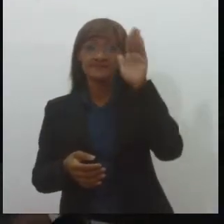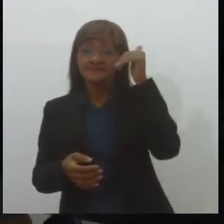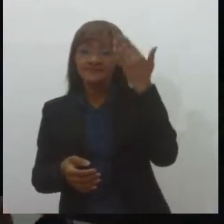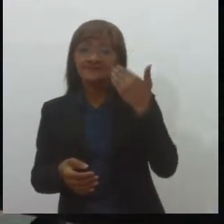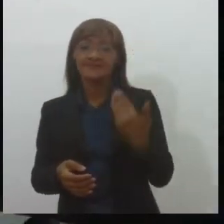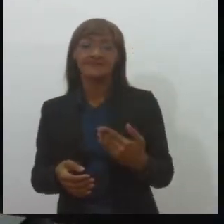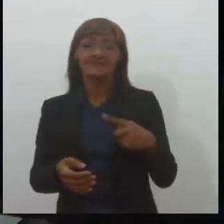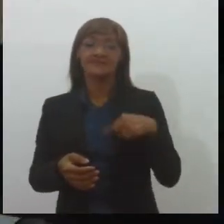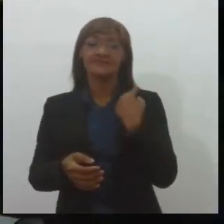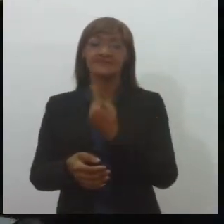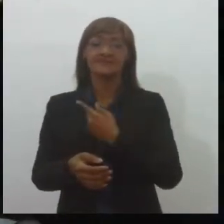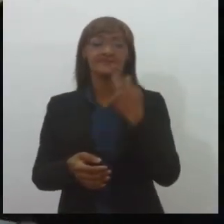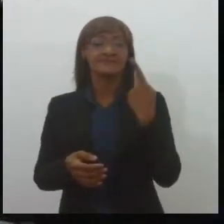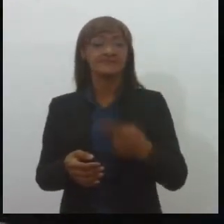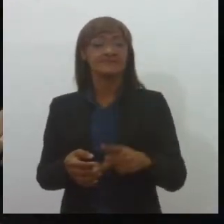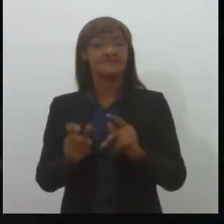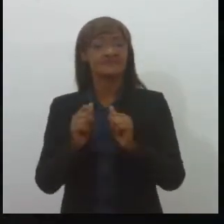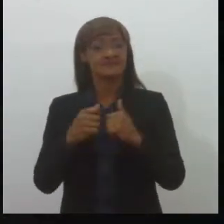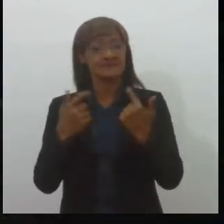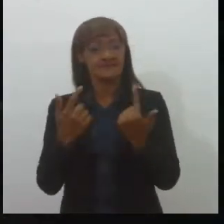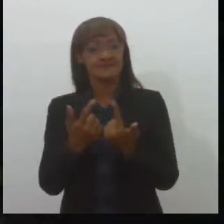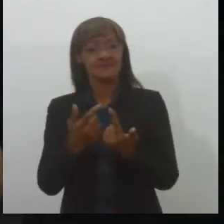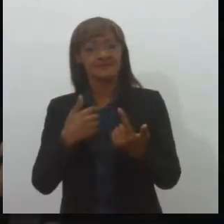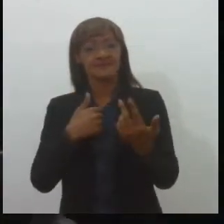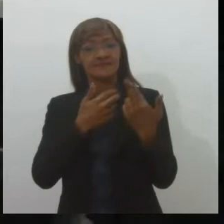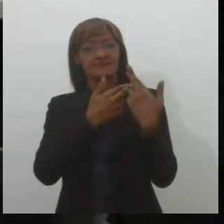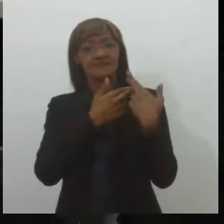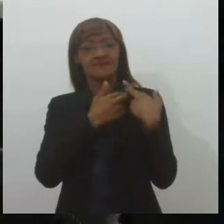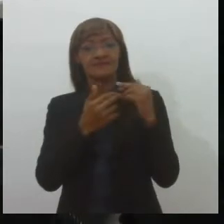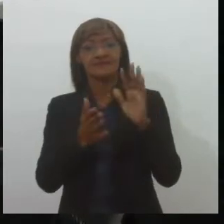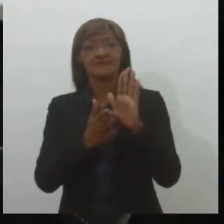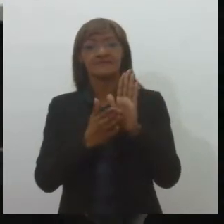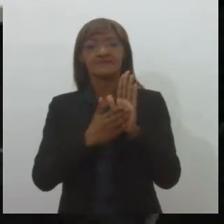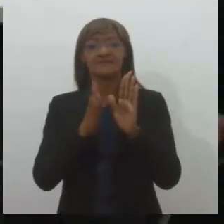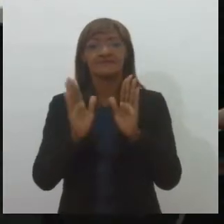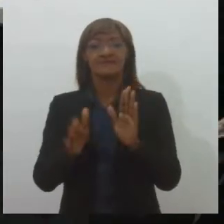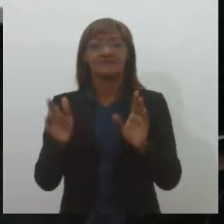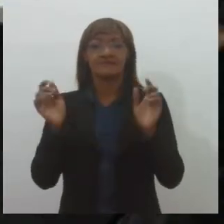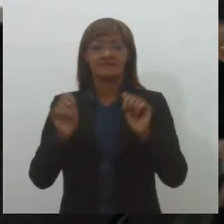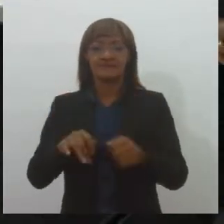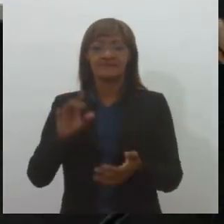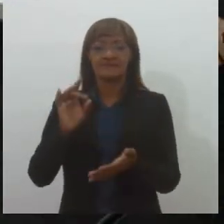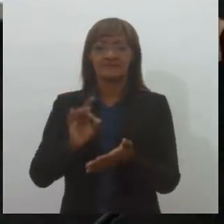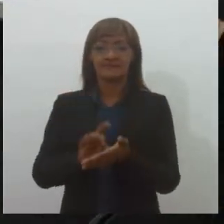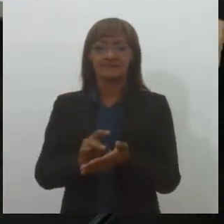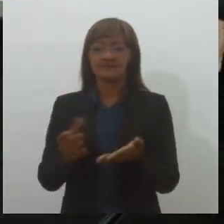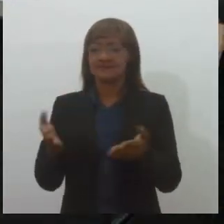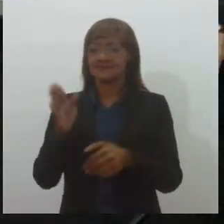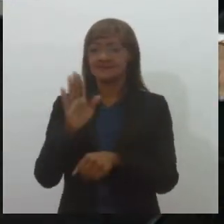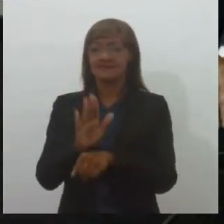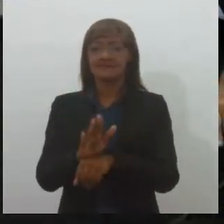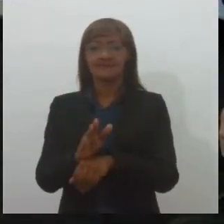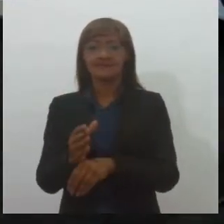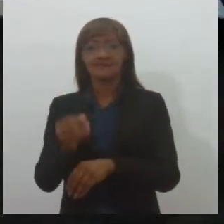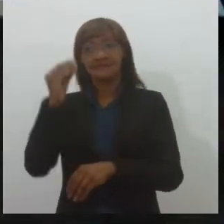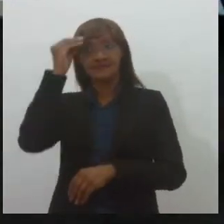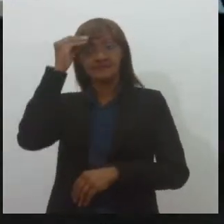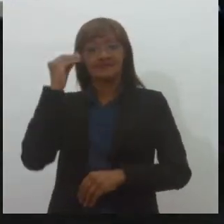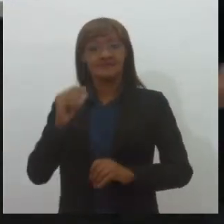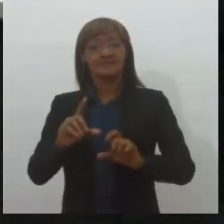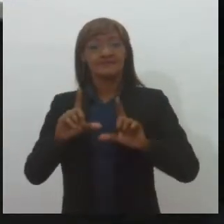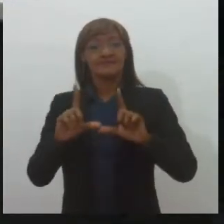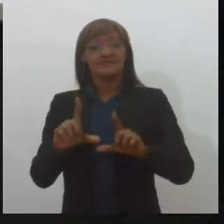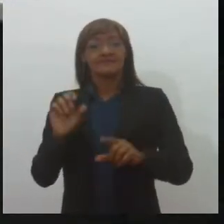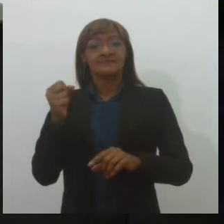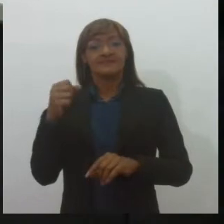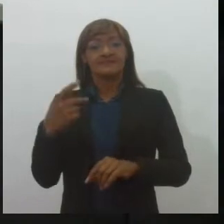Para nós aqui dessa casa eu como altura dessa propositura é poder né realmente está nessa tarde entregando esse Título de Cidadão Sergipano